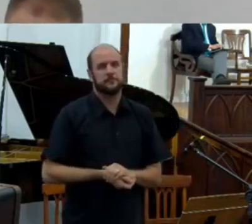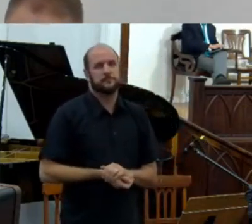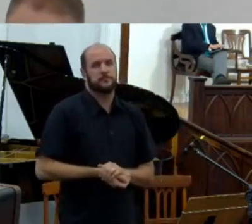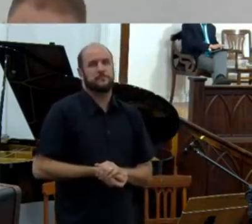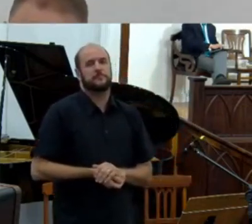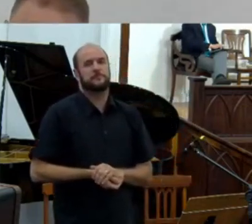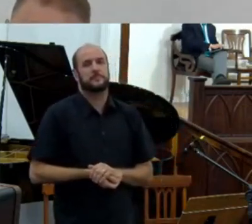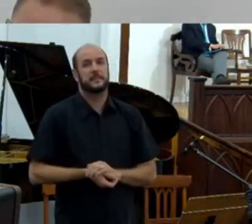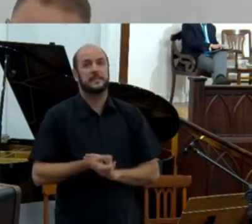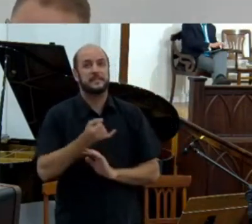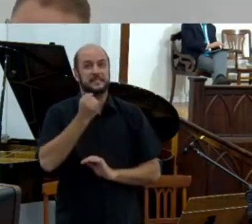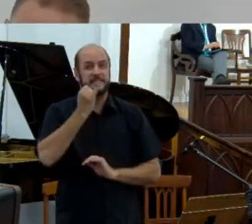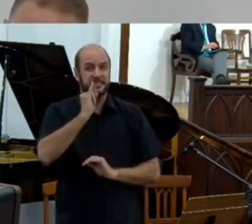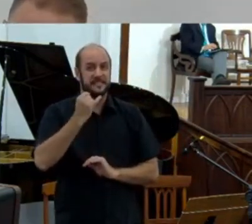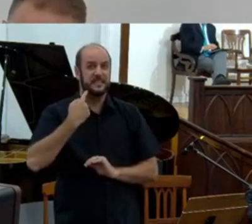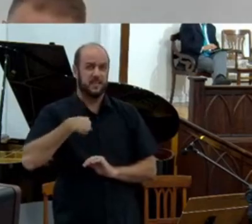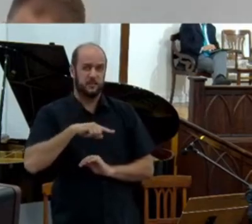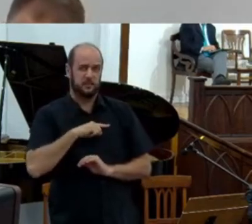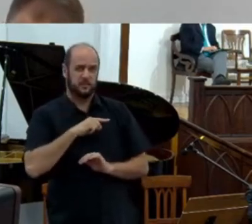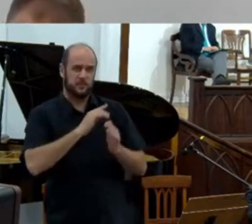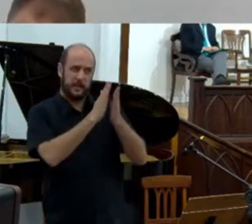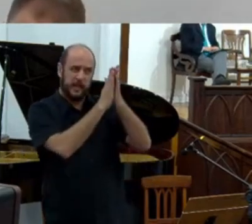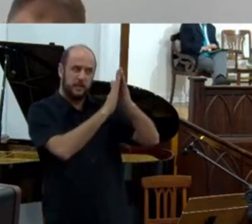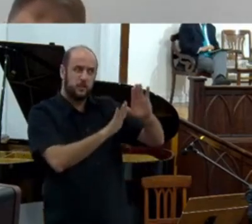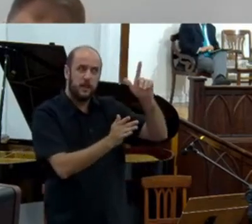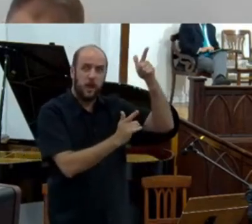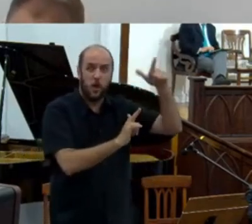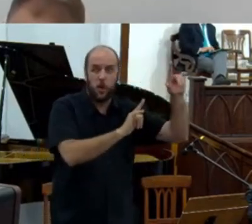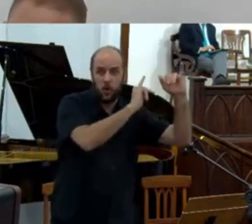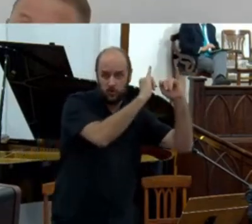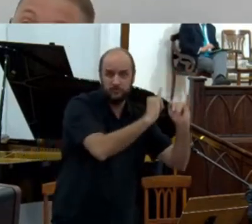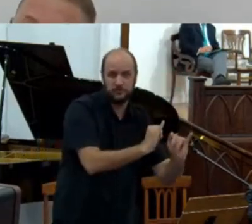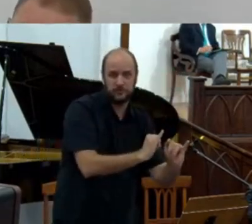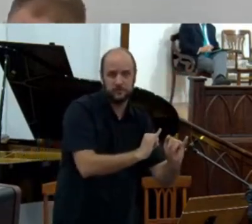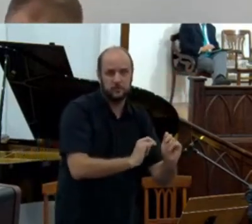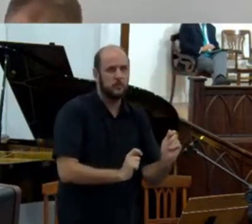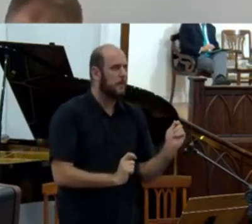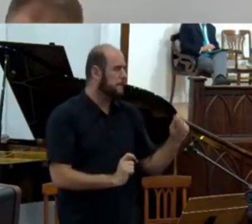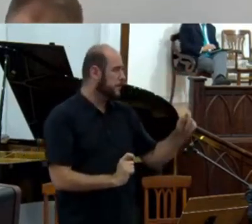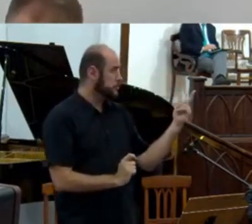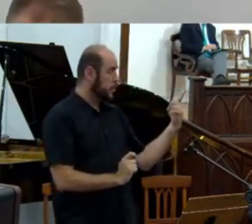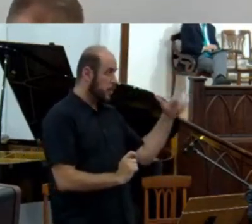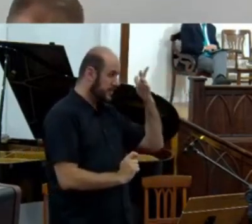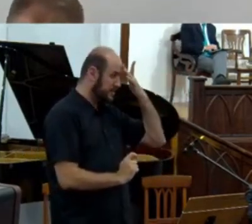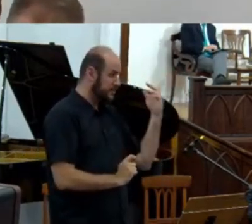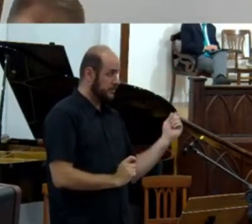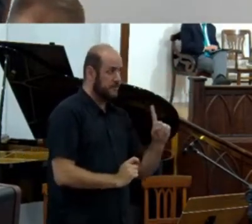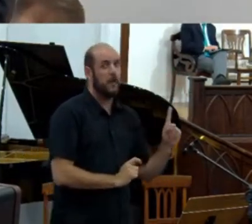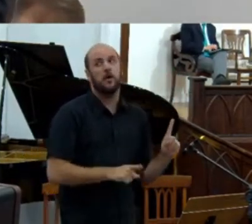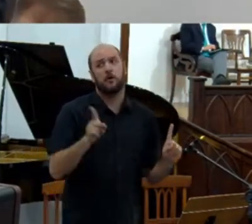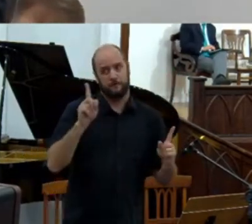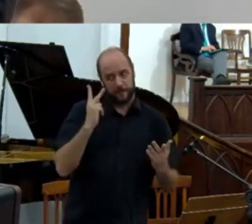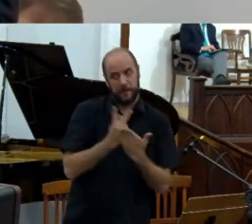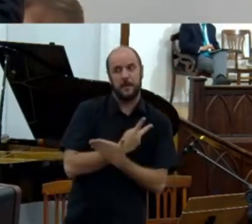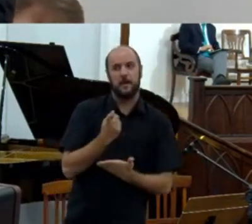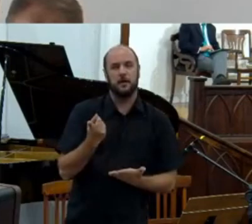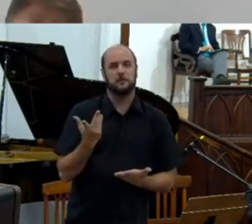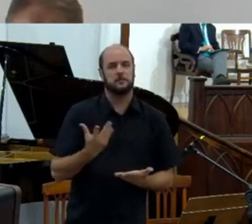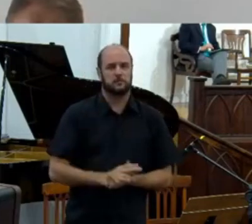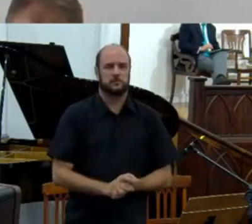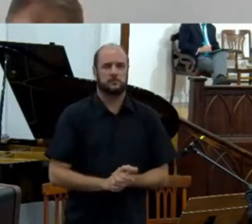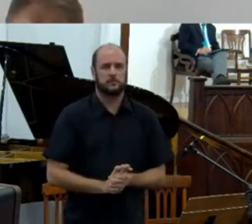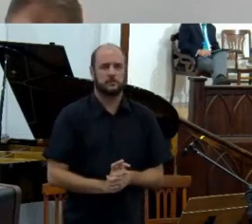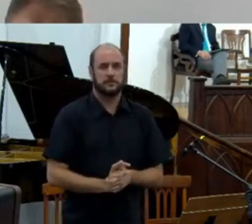nós adorarmos outro Deus no lugar do Senhor, é possível que alguém veja isso e fale: isso é idolatria. Se